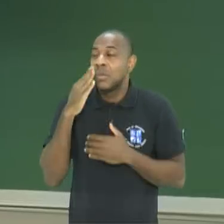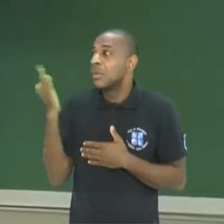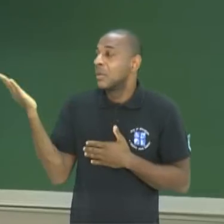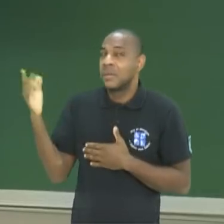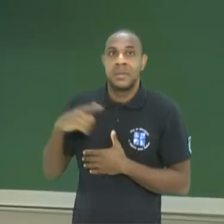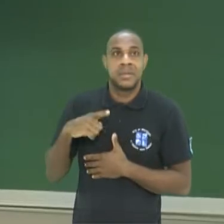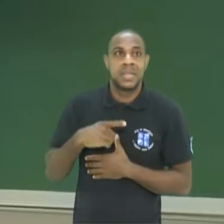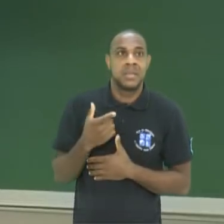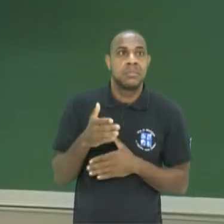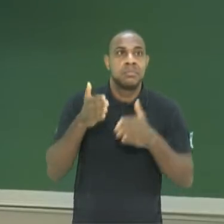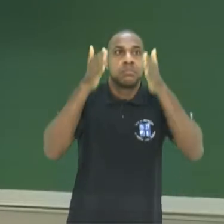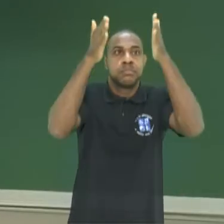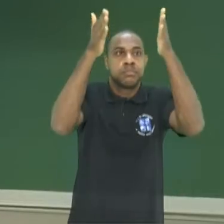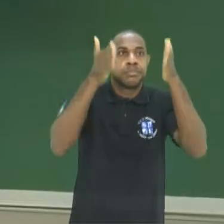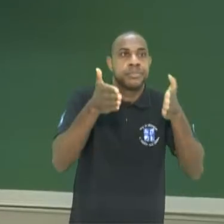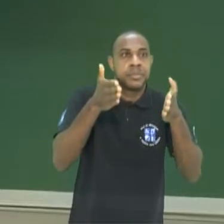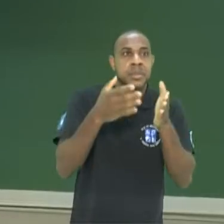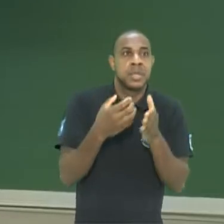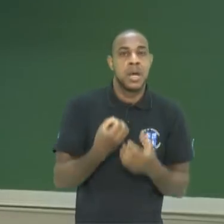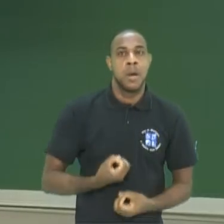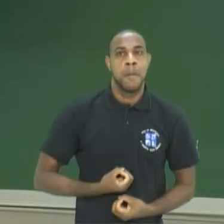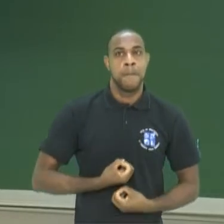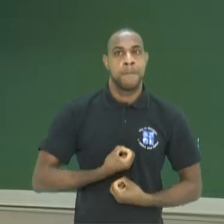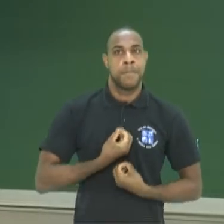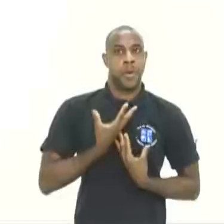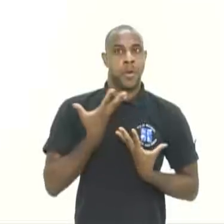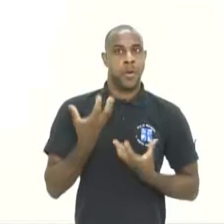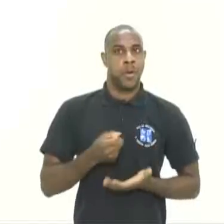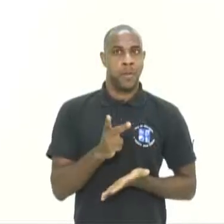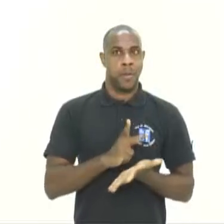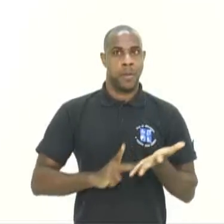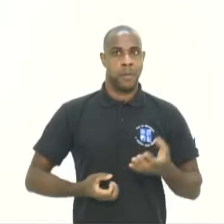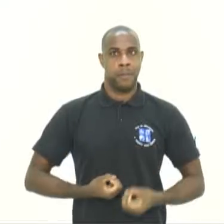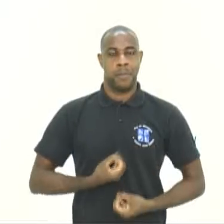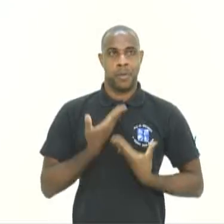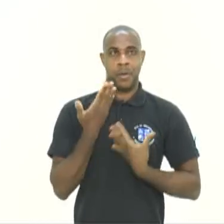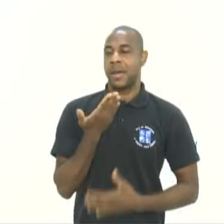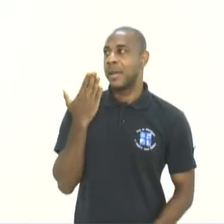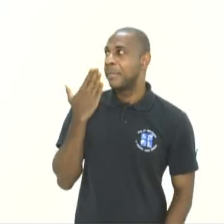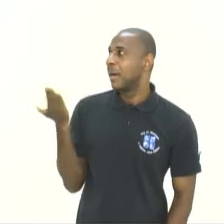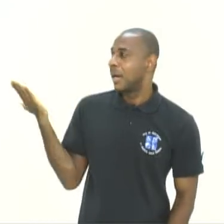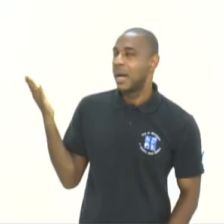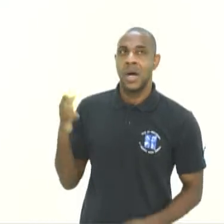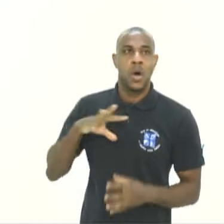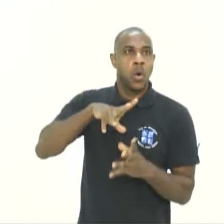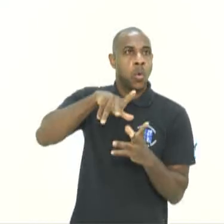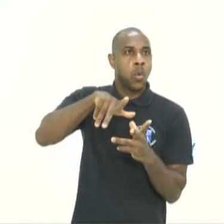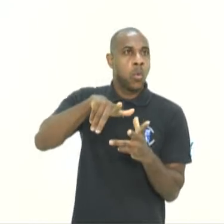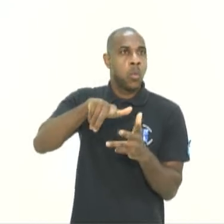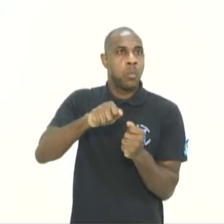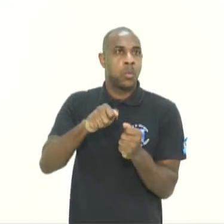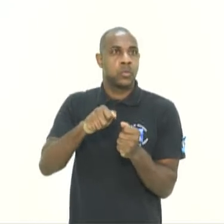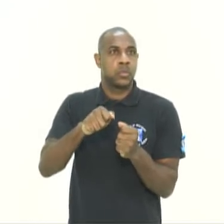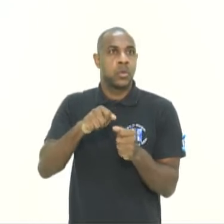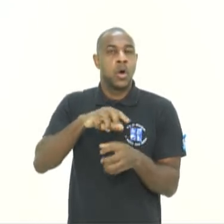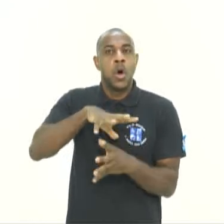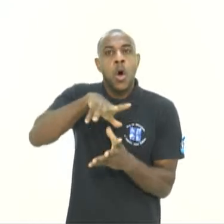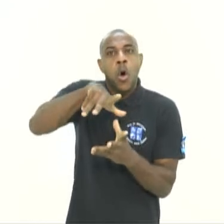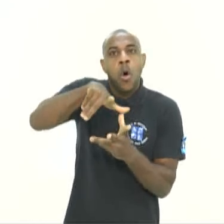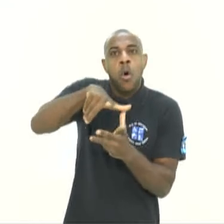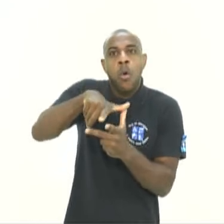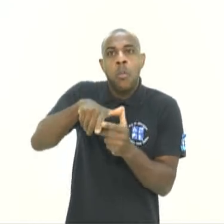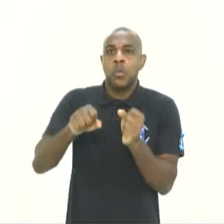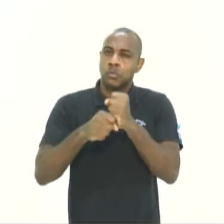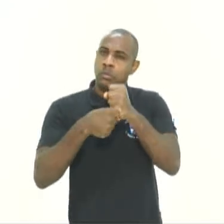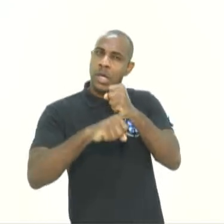um poema curto, O Mundo é Grande, do Carlos Drummond de Andrade. Você vai fazer a